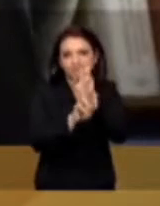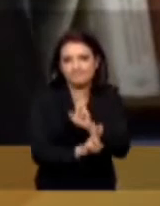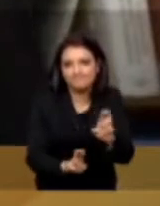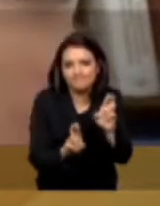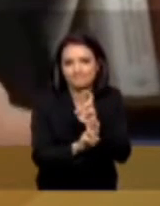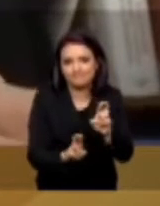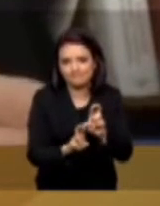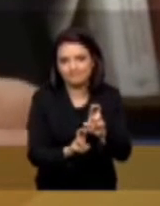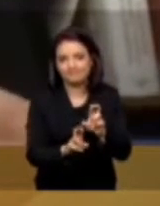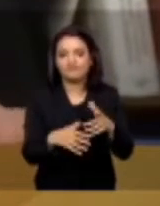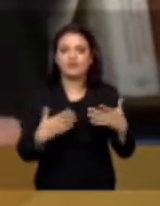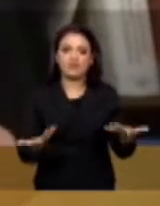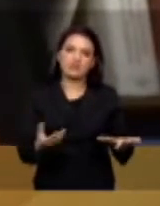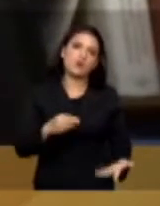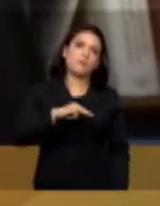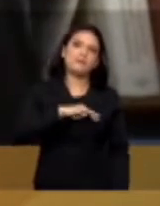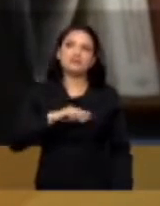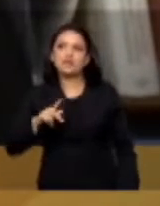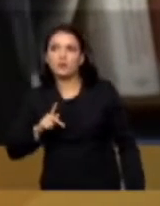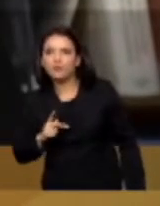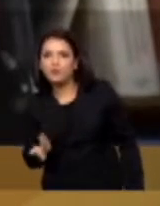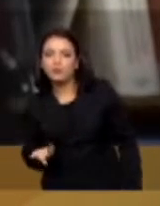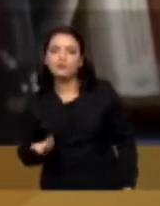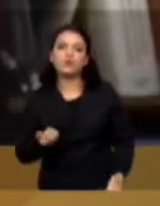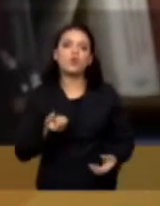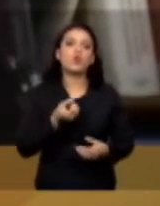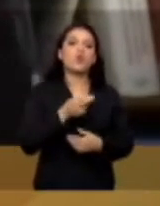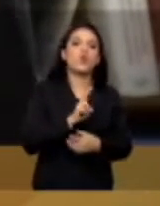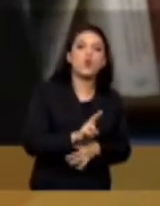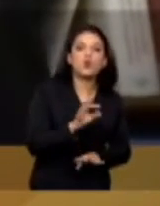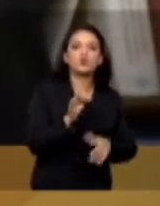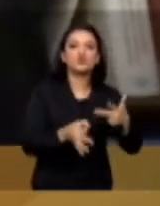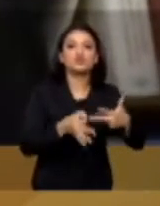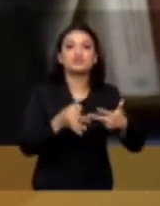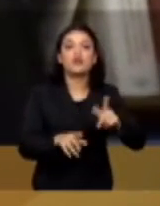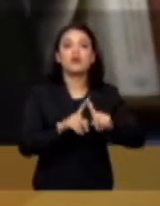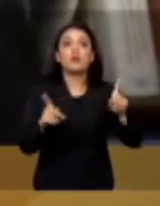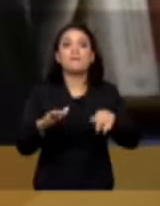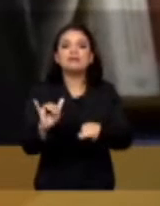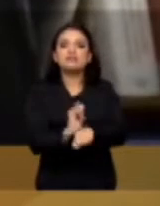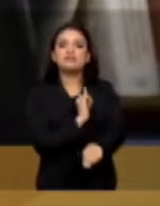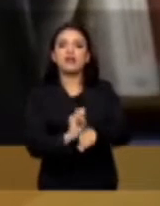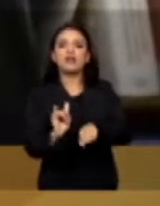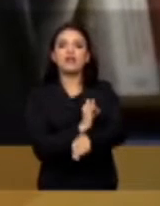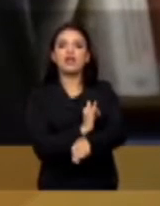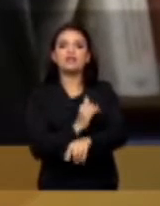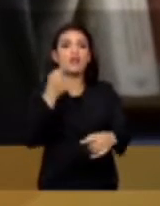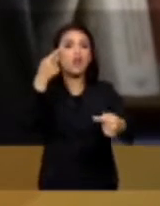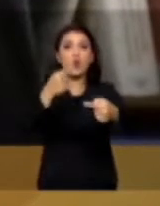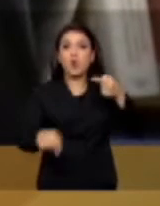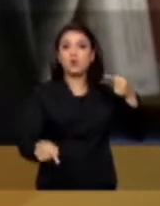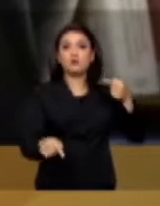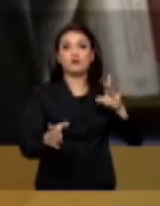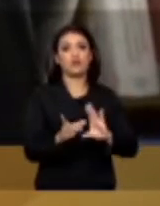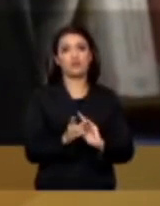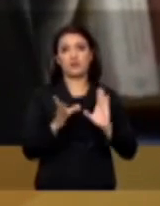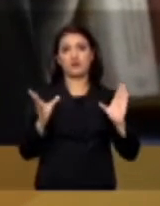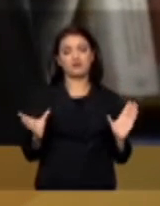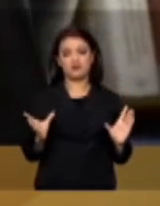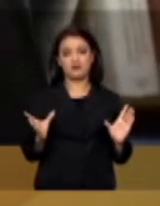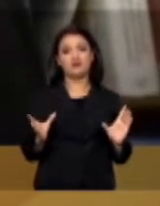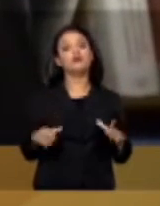modus operandi por parte, seja do Ministério Público, seja do Poder Judiciário, incompatíveis com o Estado Democrático de Direito.